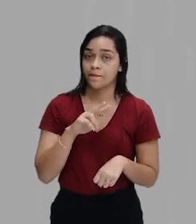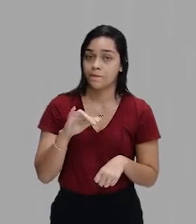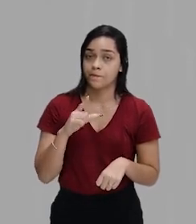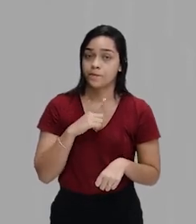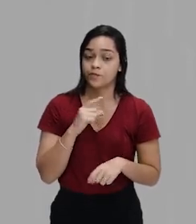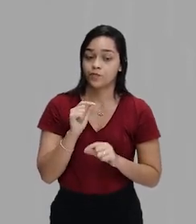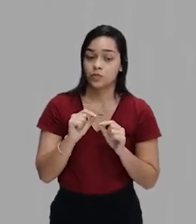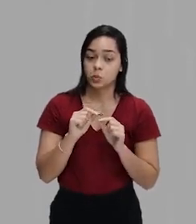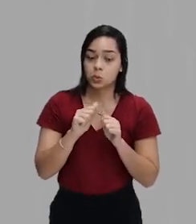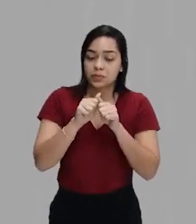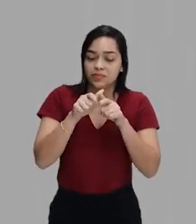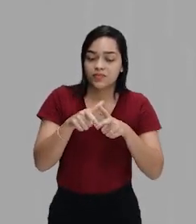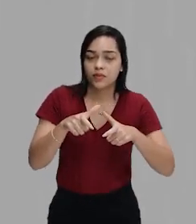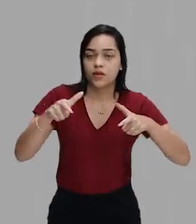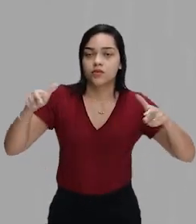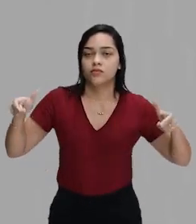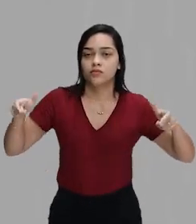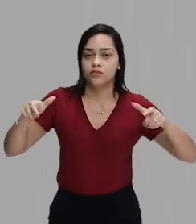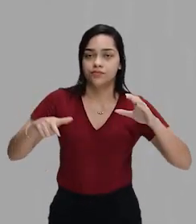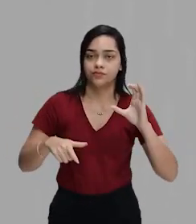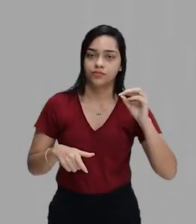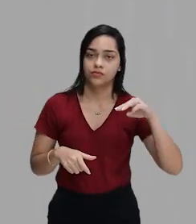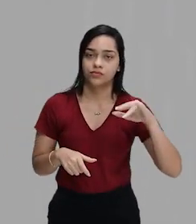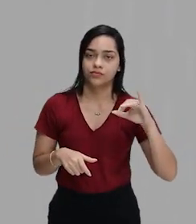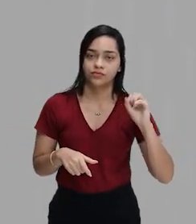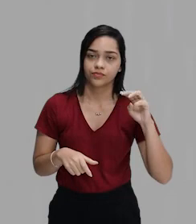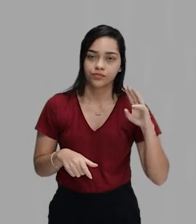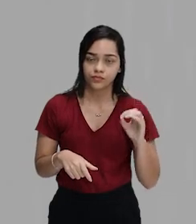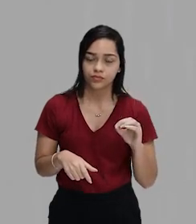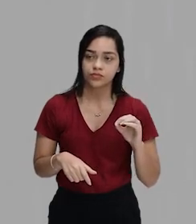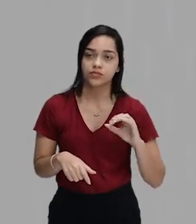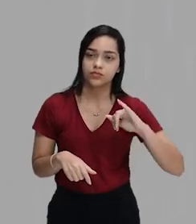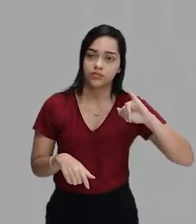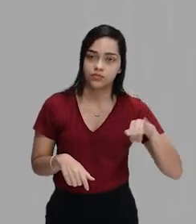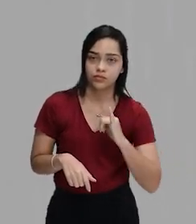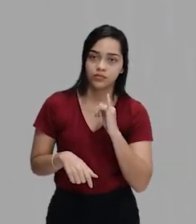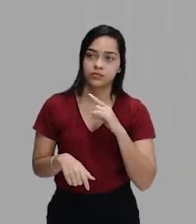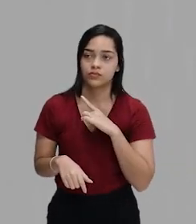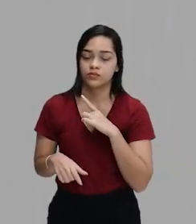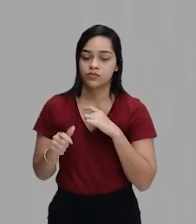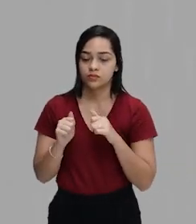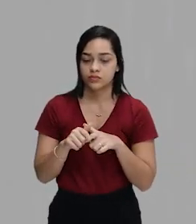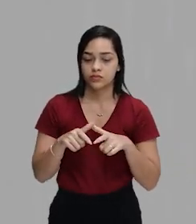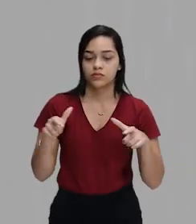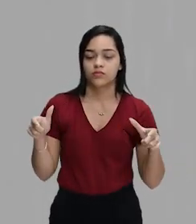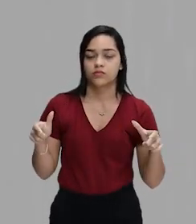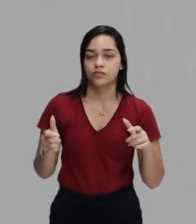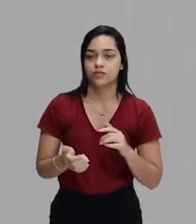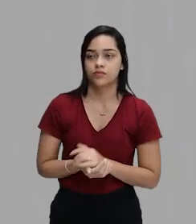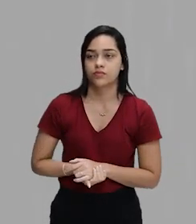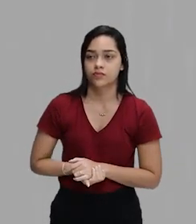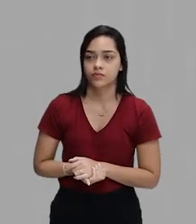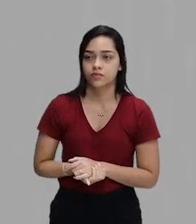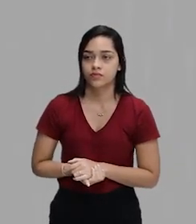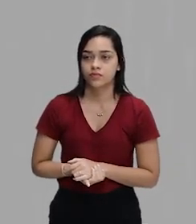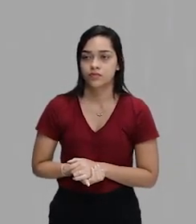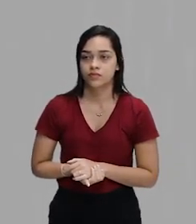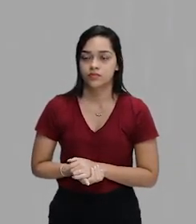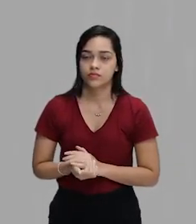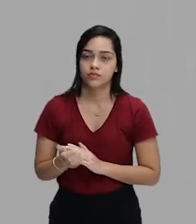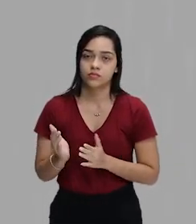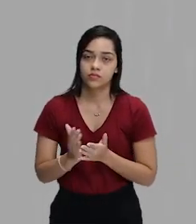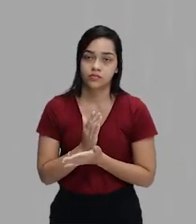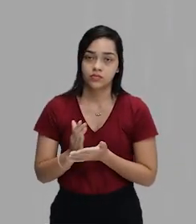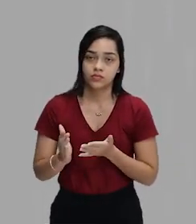estão expandindo o quê? O comunismo. Eles aproveitam para fazer a expansão comunista. Como nos